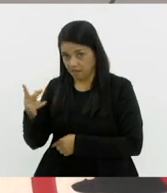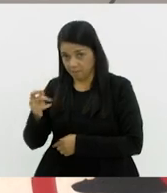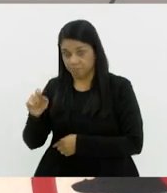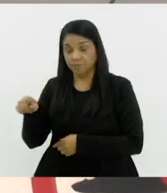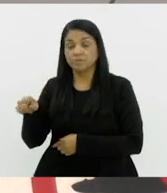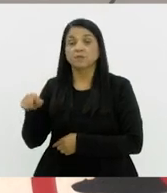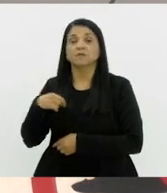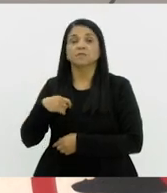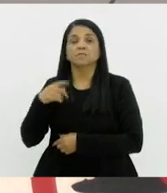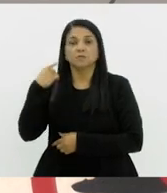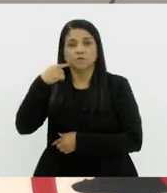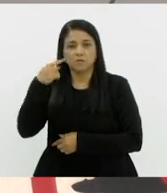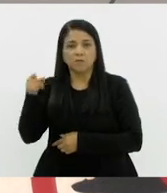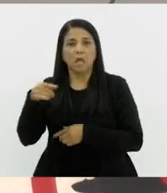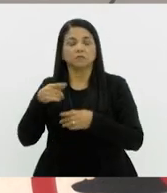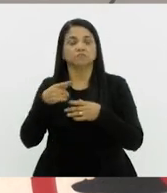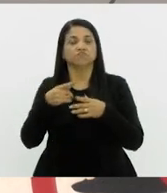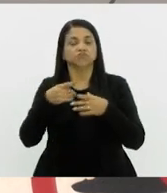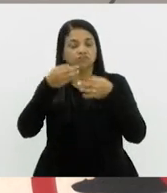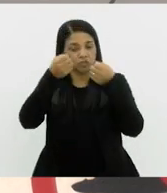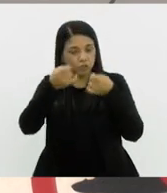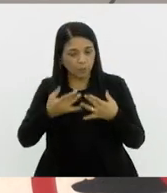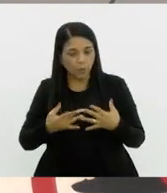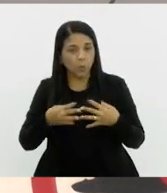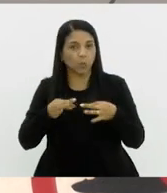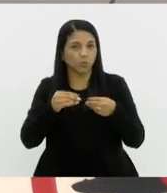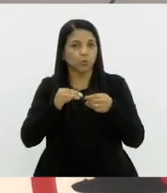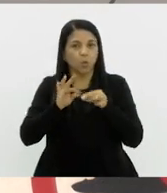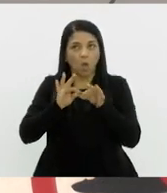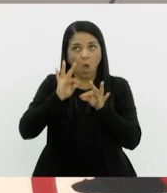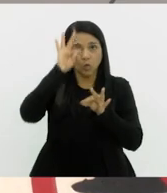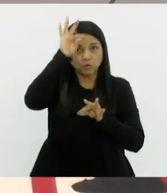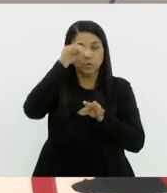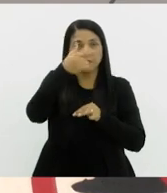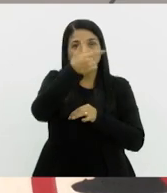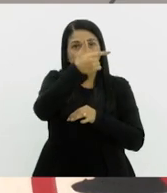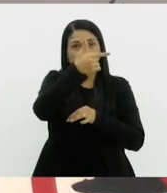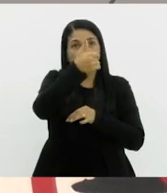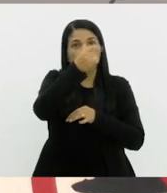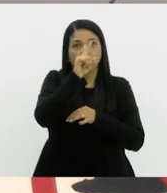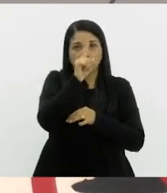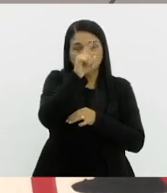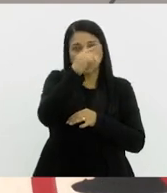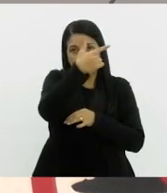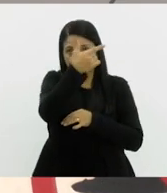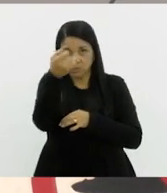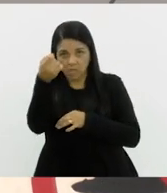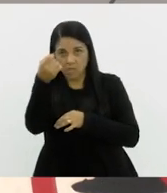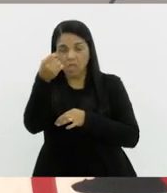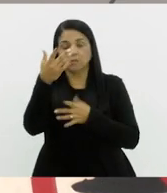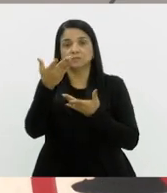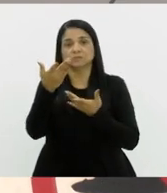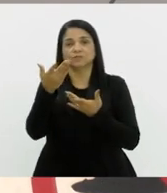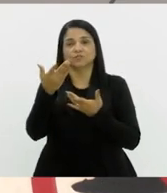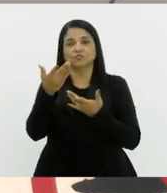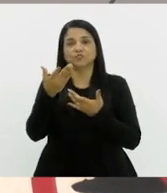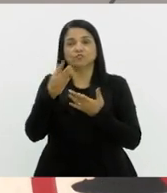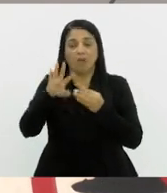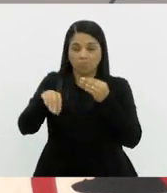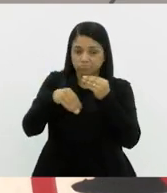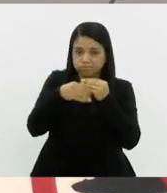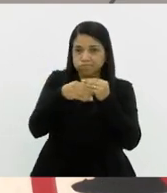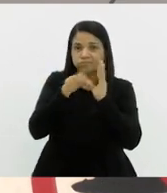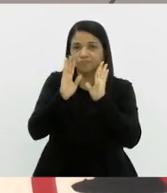tal rota, altura passar para 1.200, etc., etc., a gente já ter isso incorporado e, a partir daí, a gente